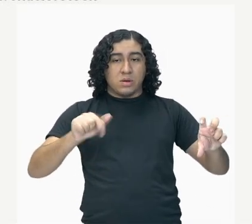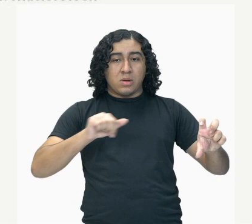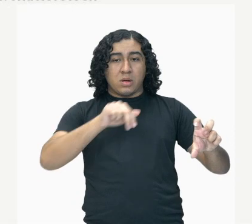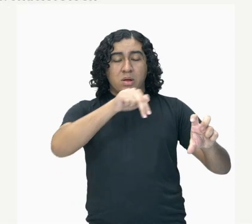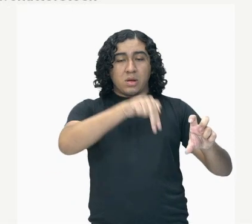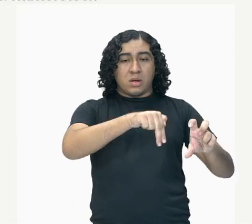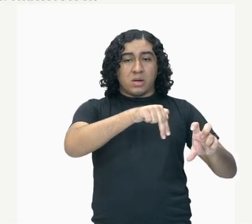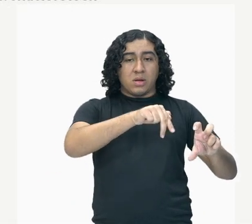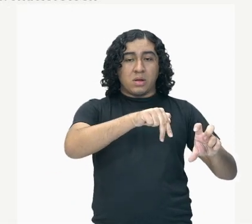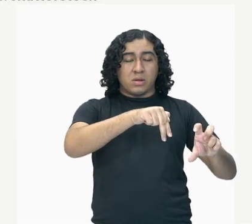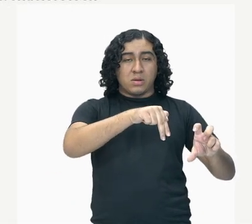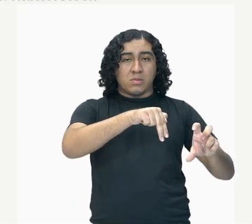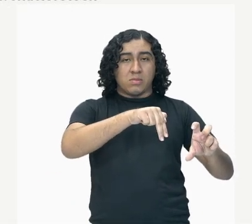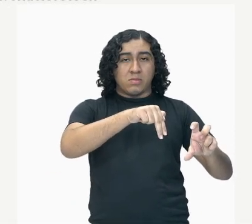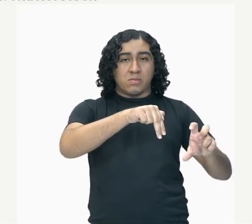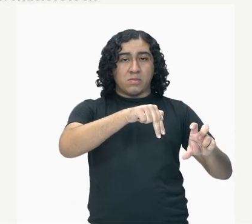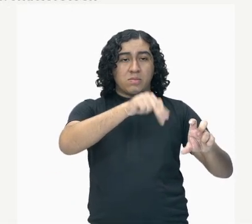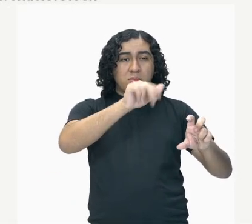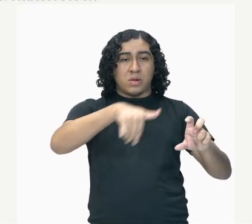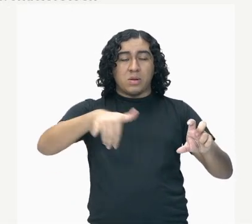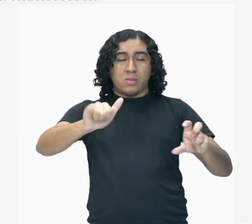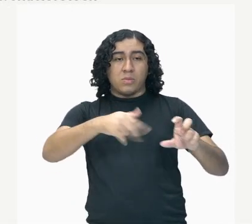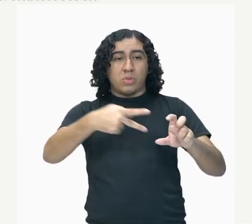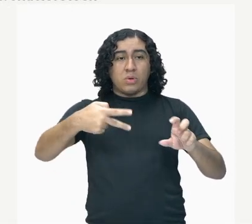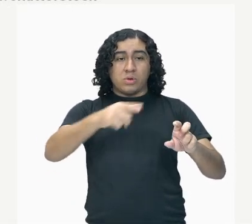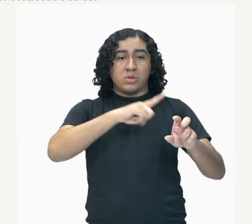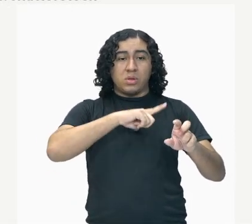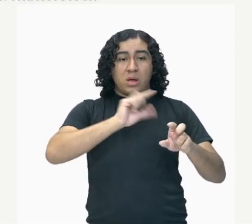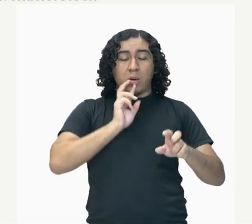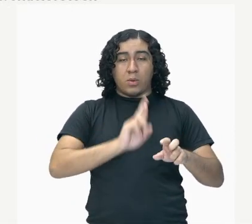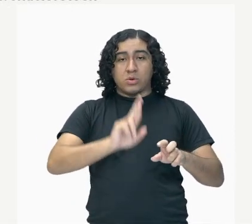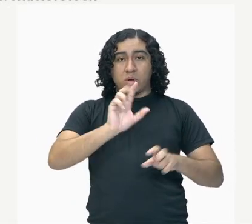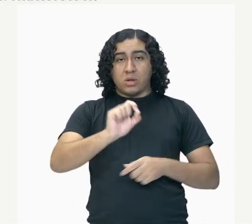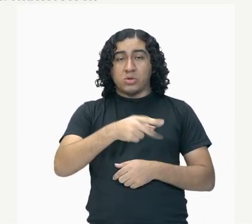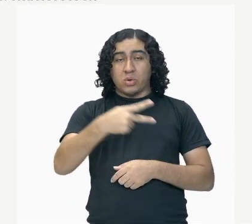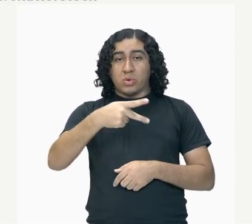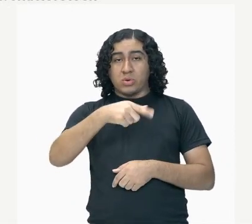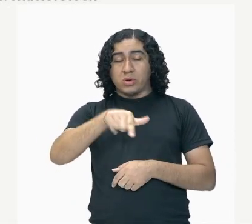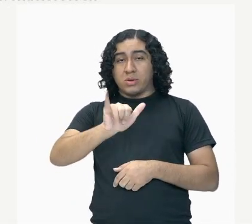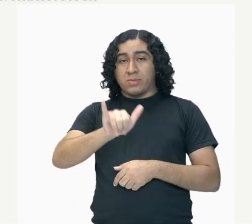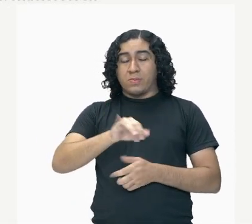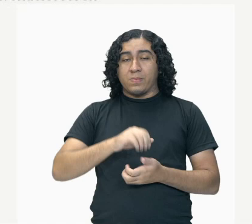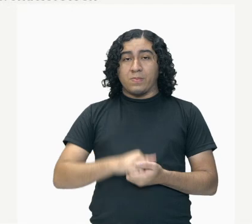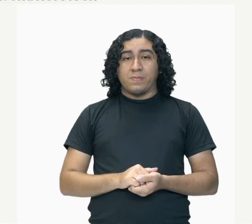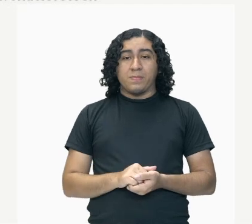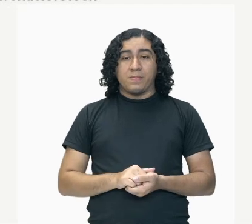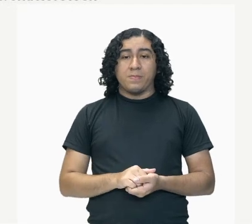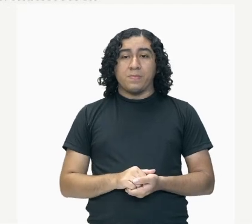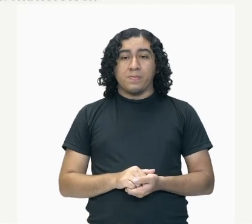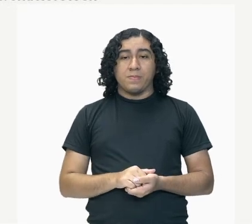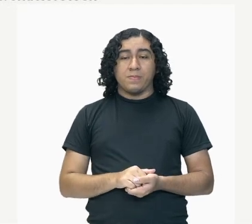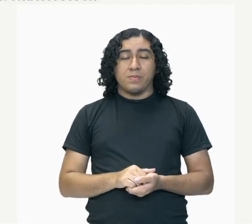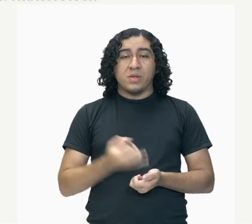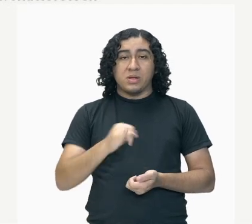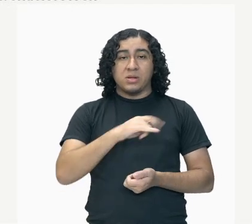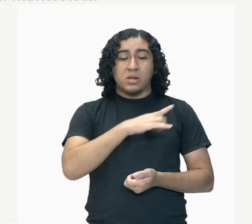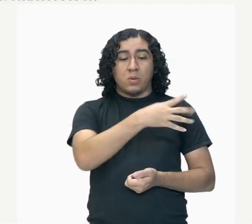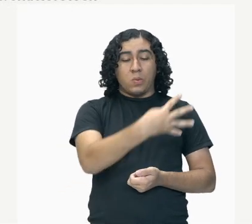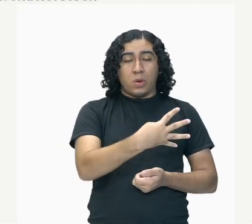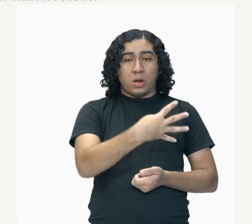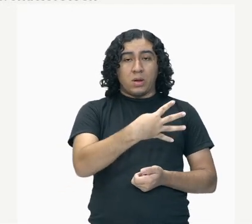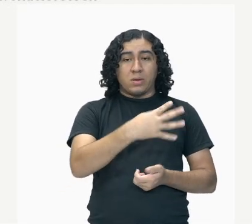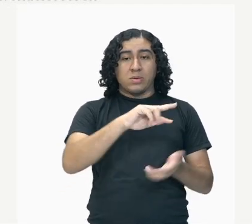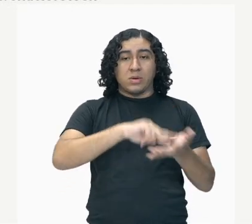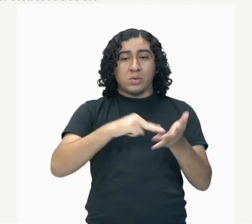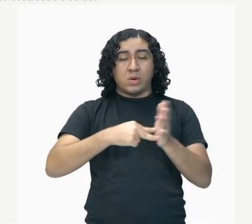l sobre 2 o que vai dar 2 l ou seja quando eu tenho 4 ventres eu tenho o dobro do comprimento